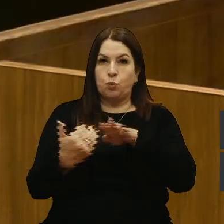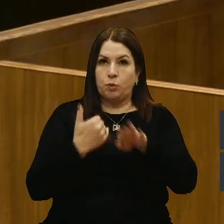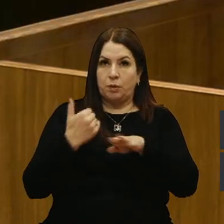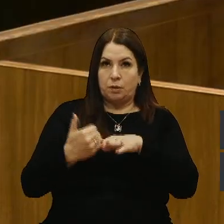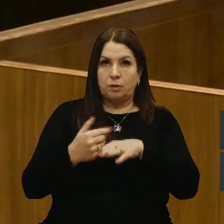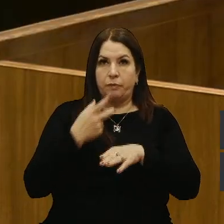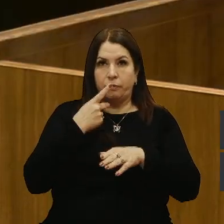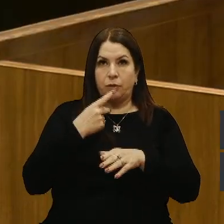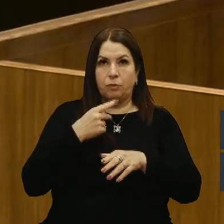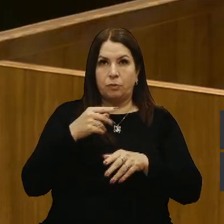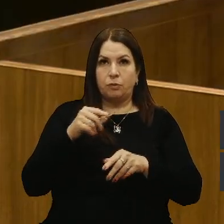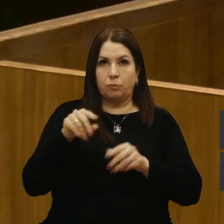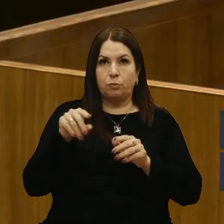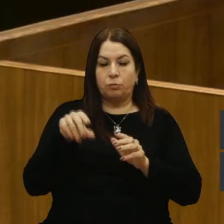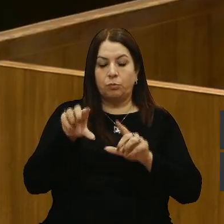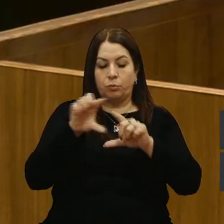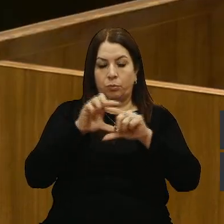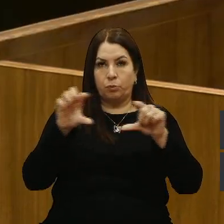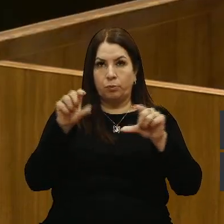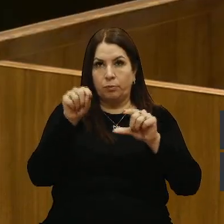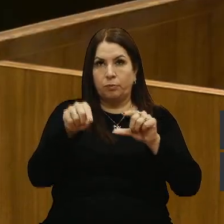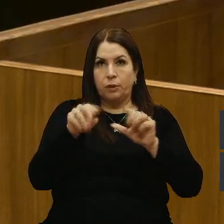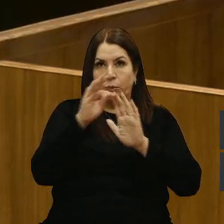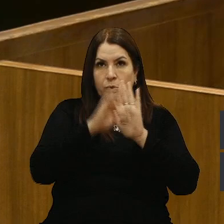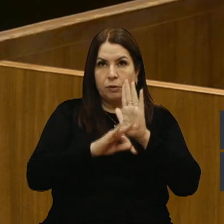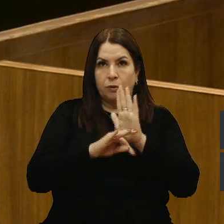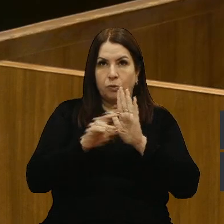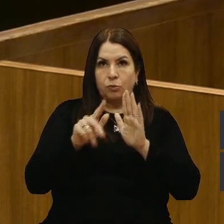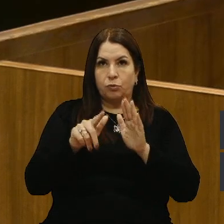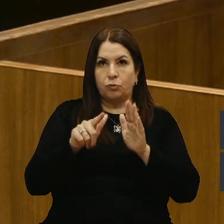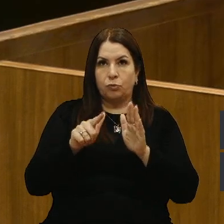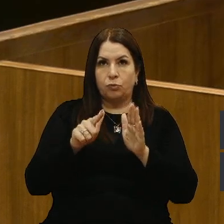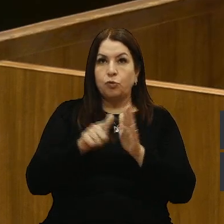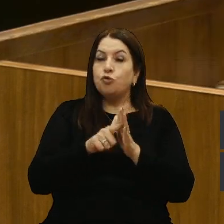uma matéria minha, um texto hoje no jornal.